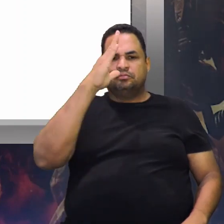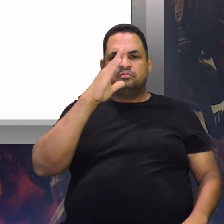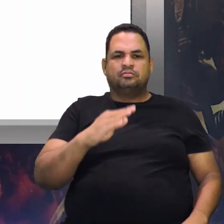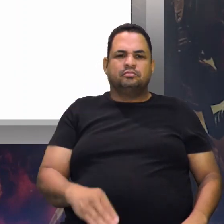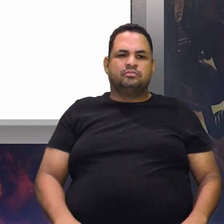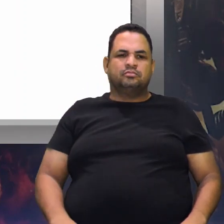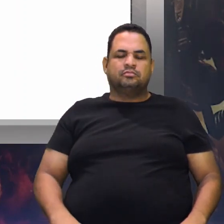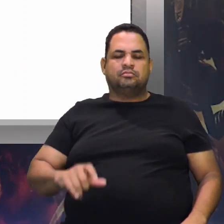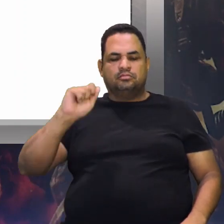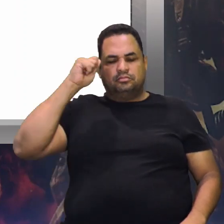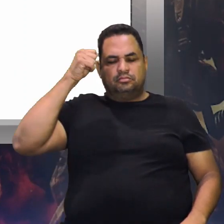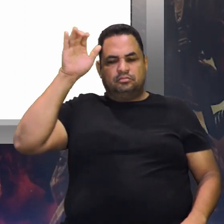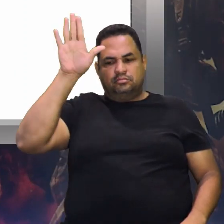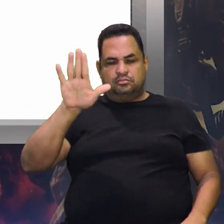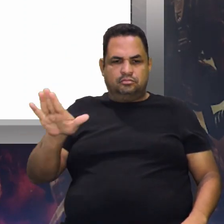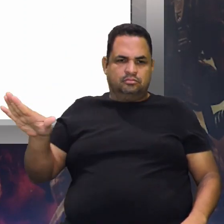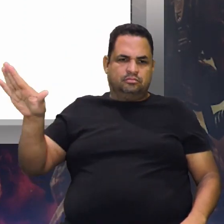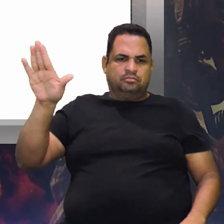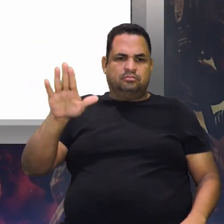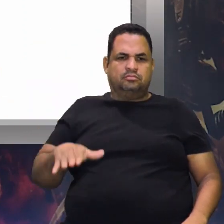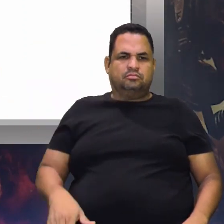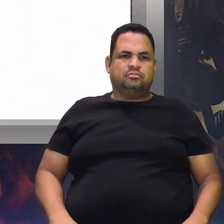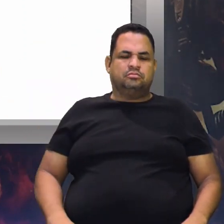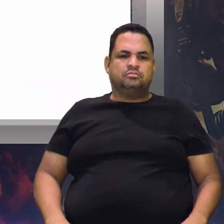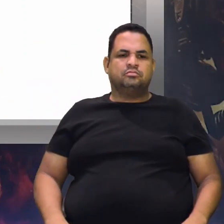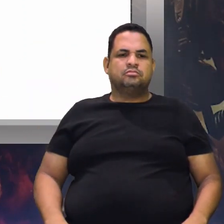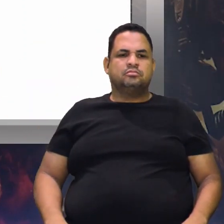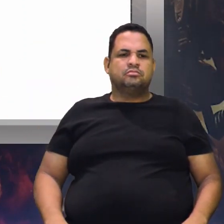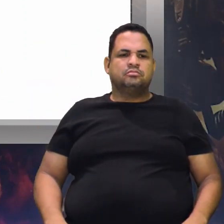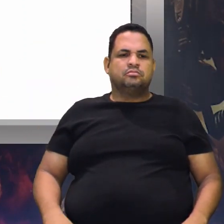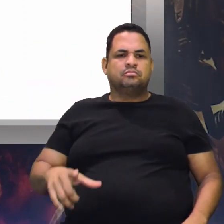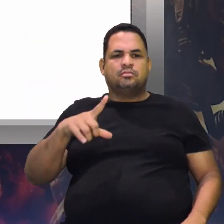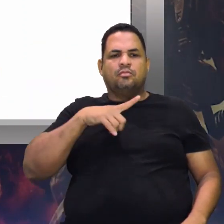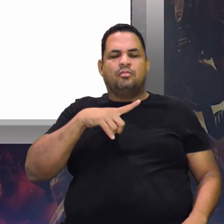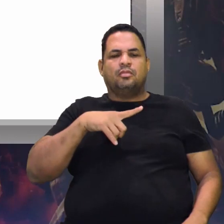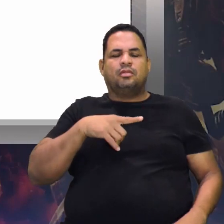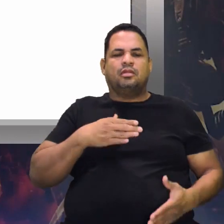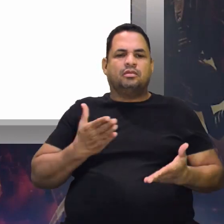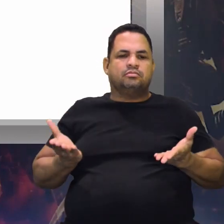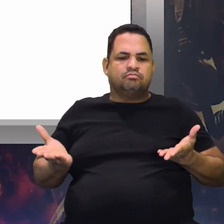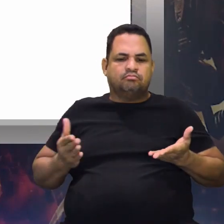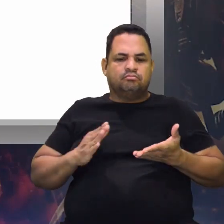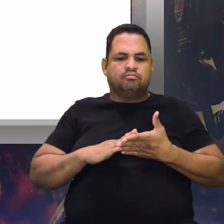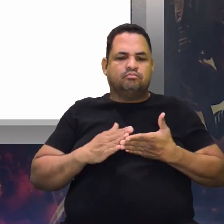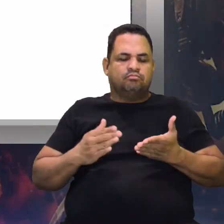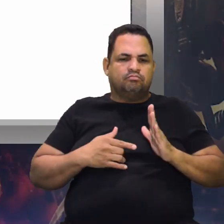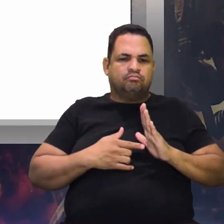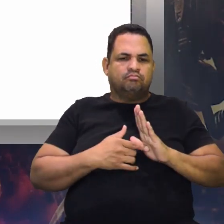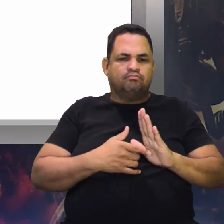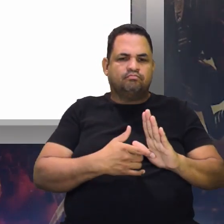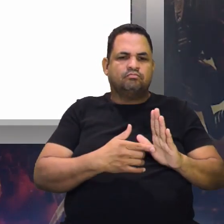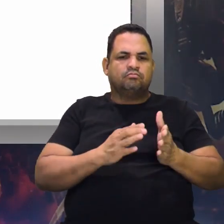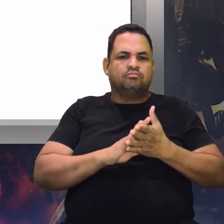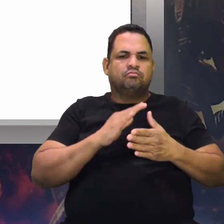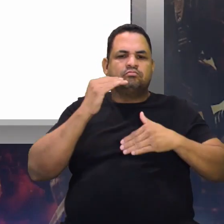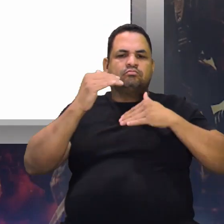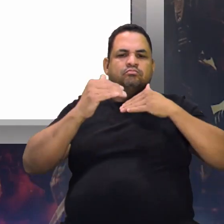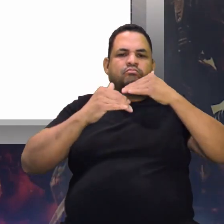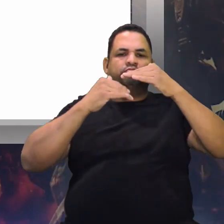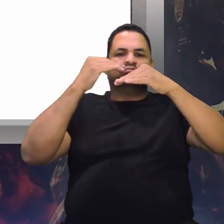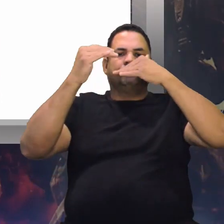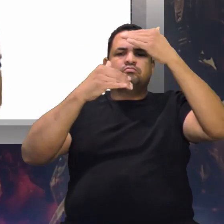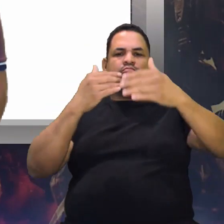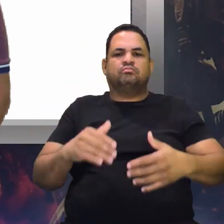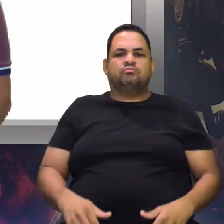África. E com isso trazendo uma riqueza, trazendo a civilização, trazendo um